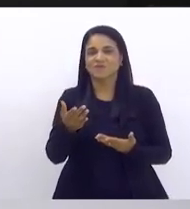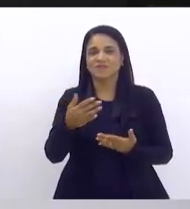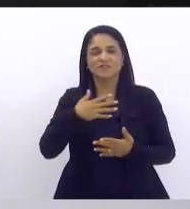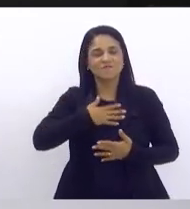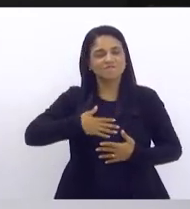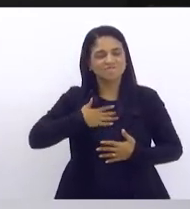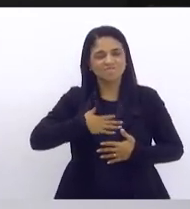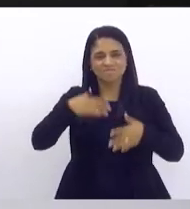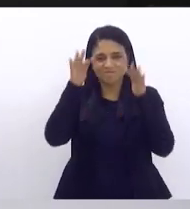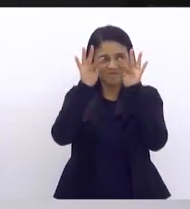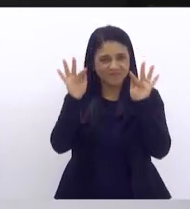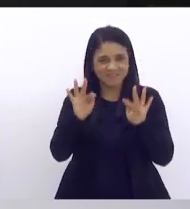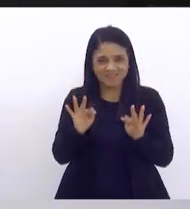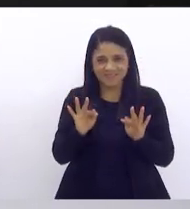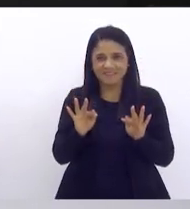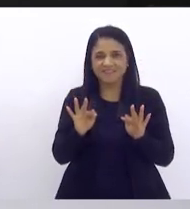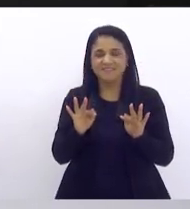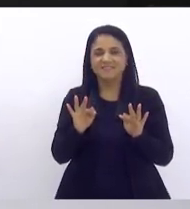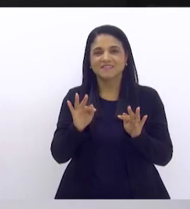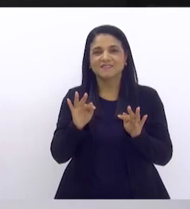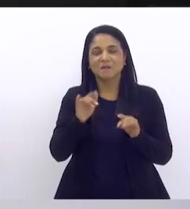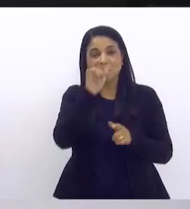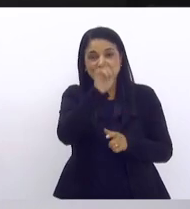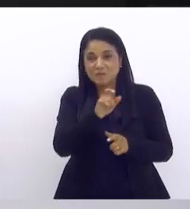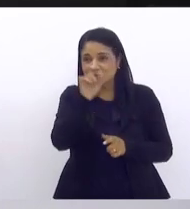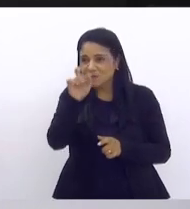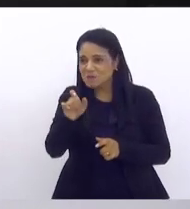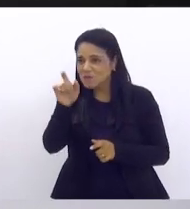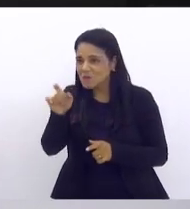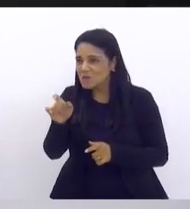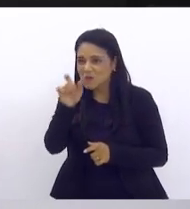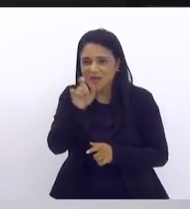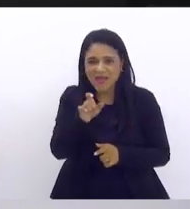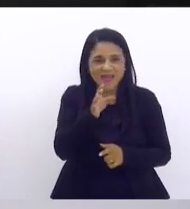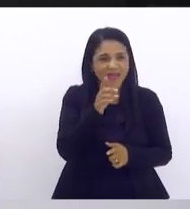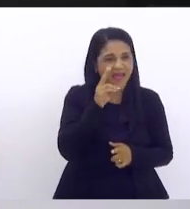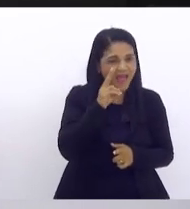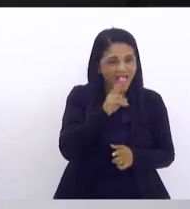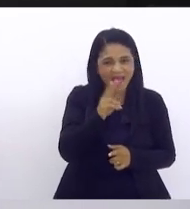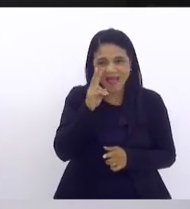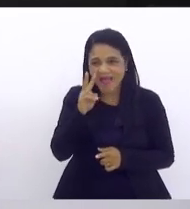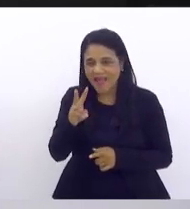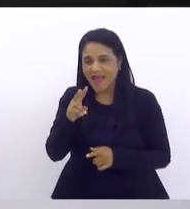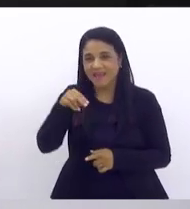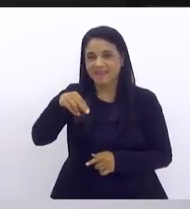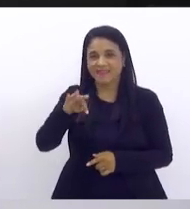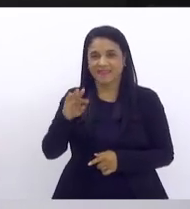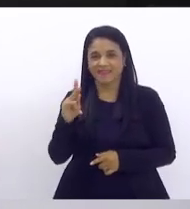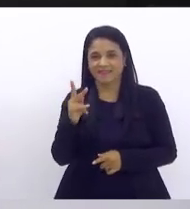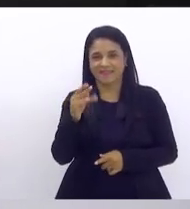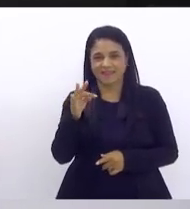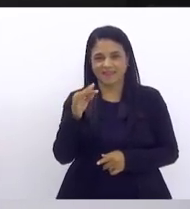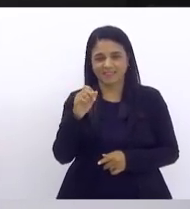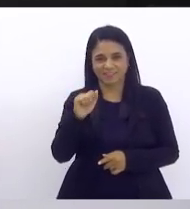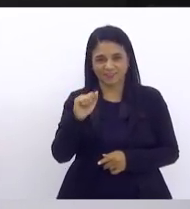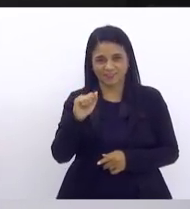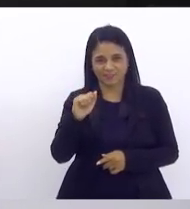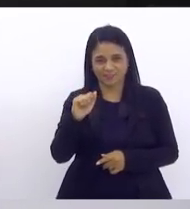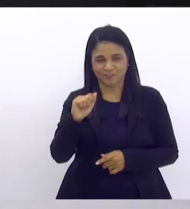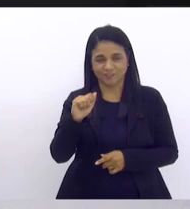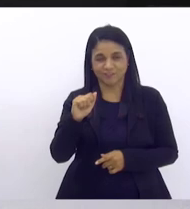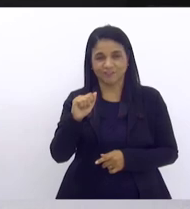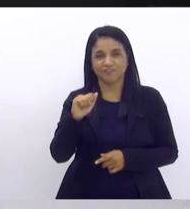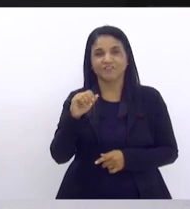muito feliz de algumas pessoas que eu estou enxergando aqui, estou vendo a presença. Natasha, que está representando um pai nosso aqui, um